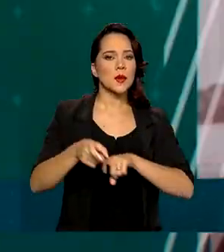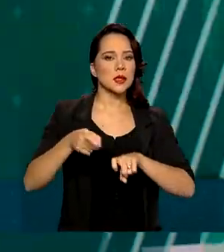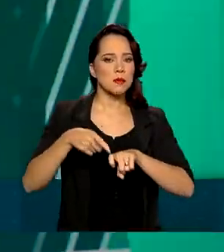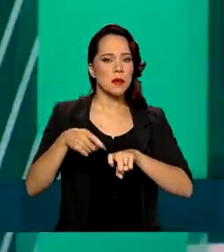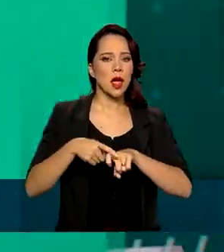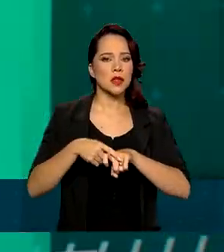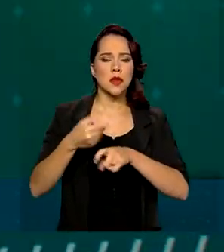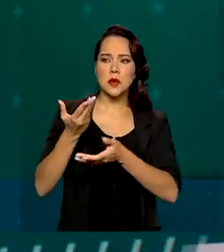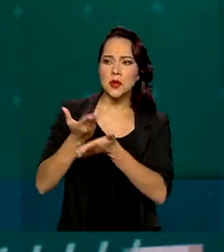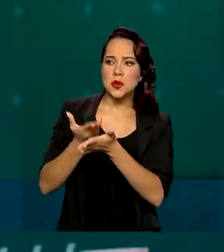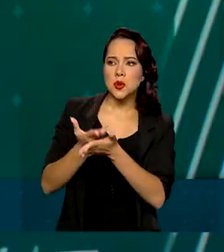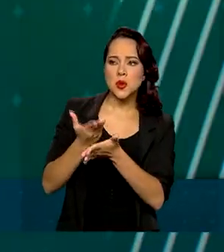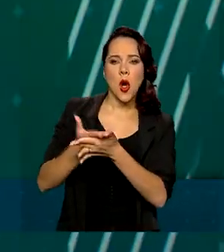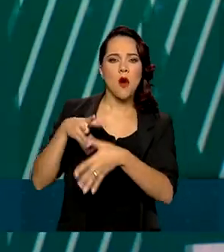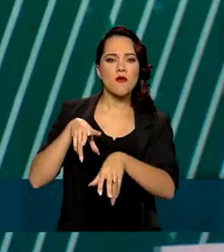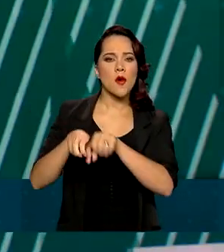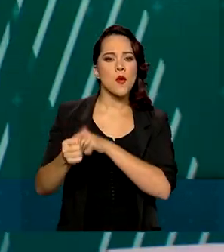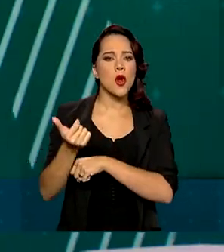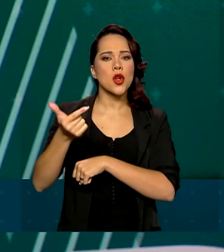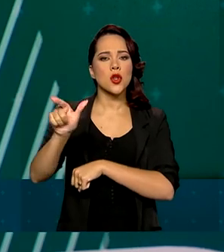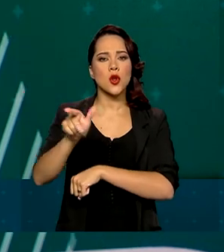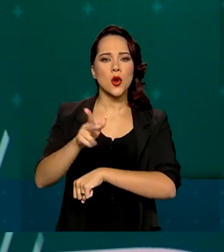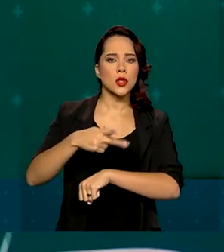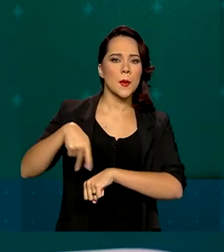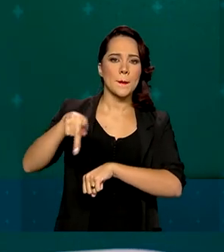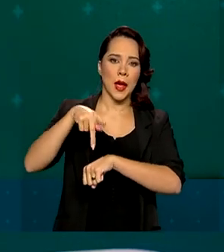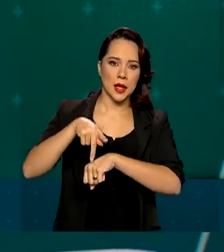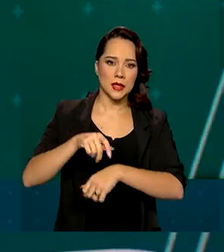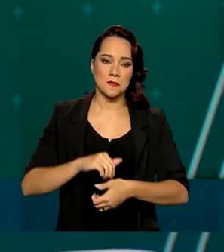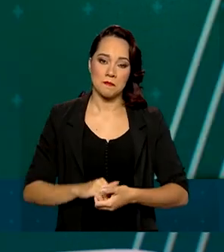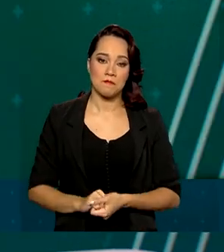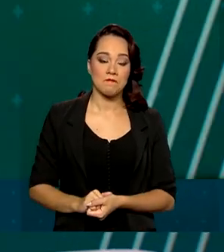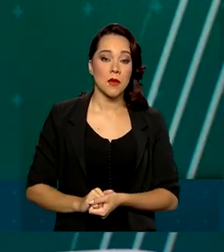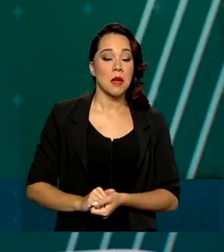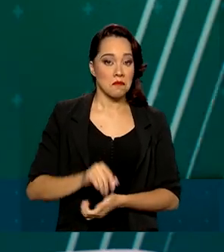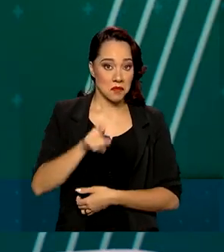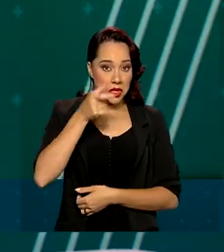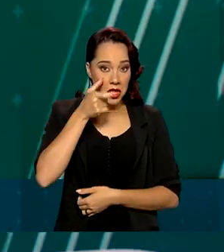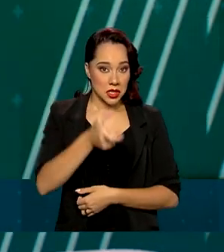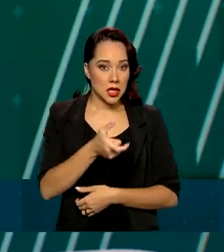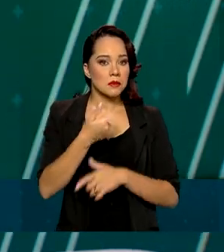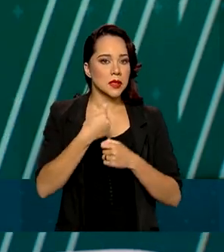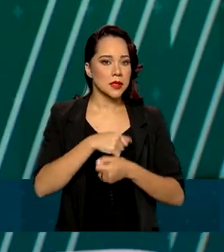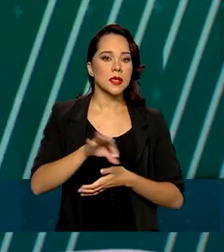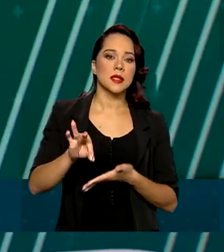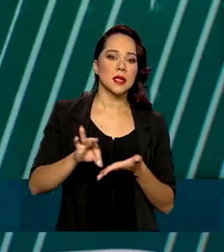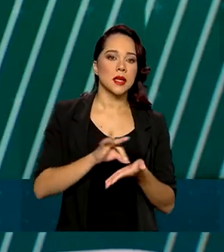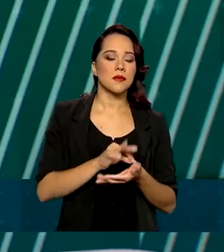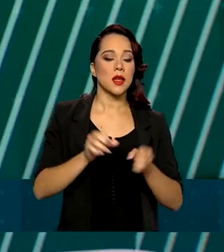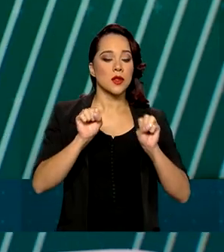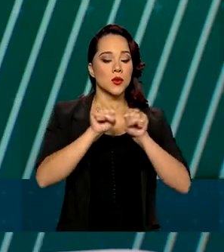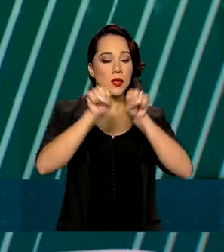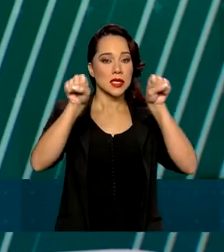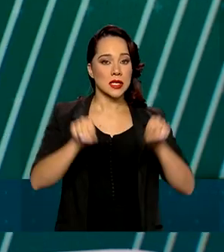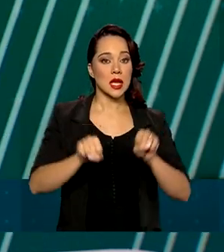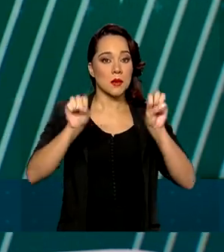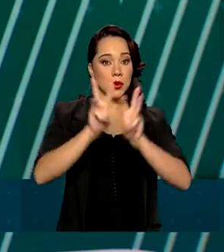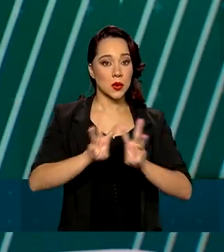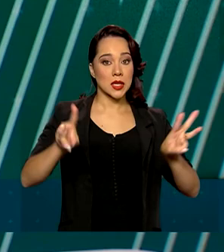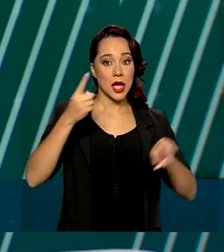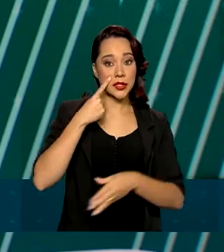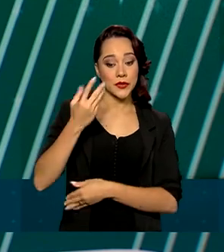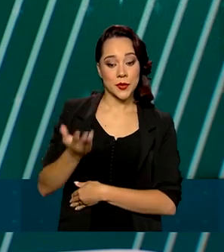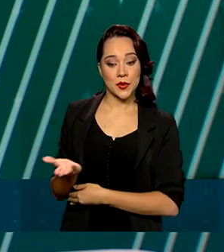expedidos por instituições de educação superior estrangeiras os interessados devem se inscrever por meio do sistema